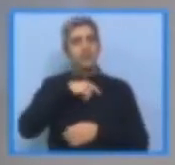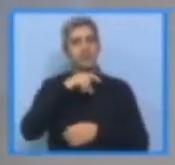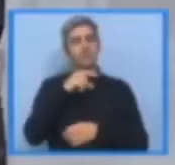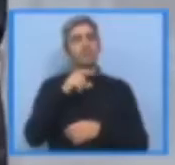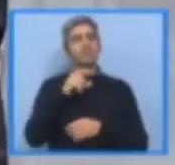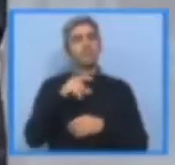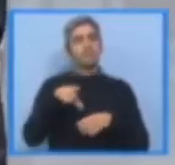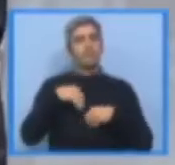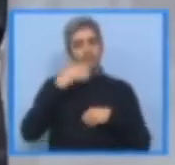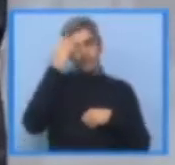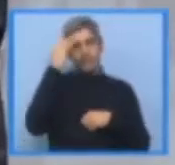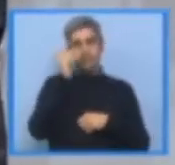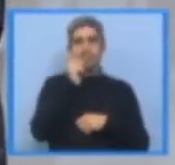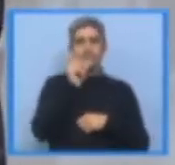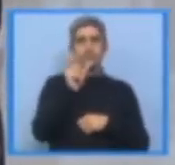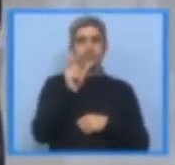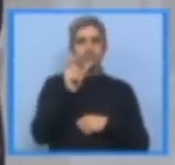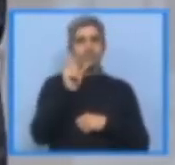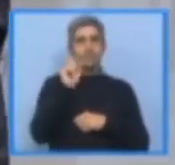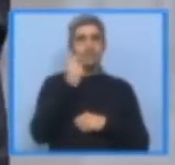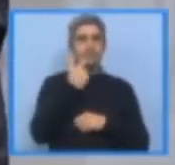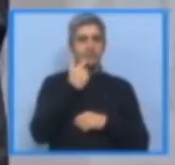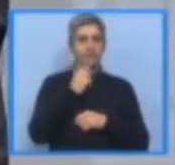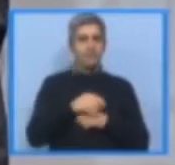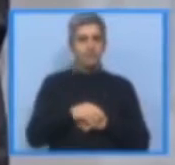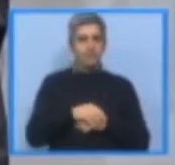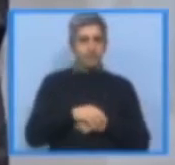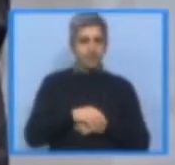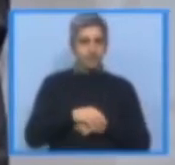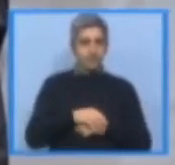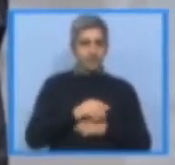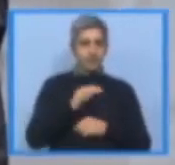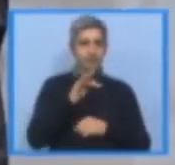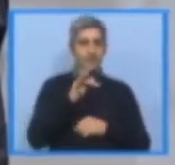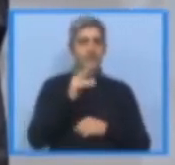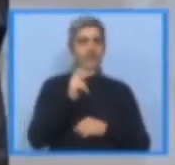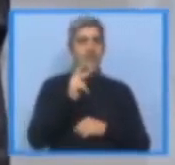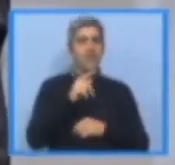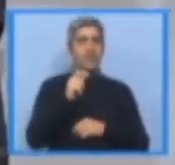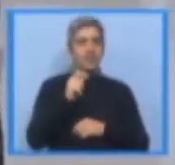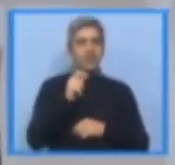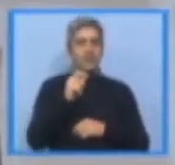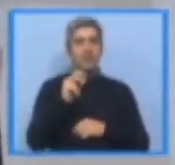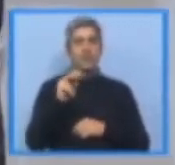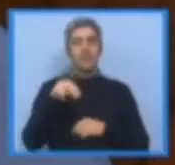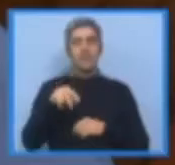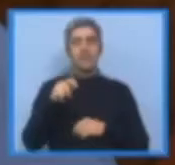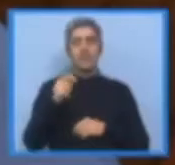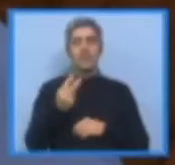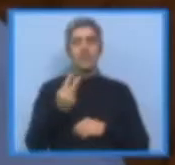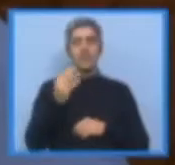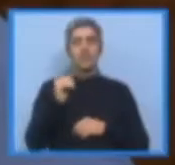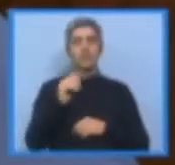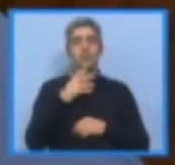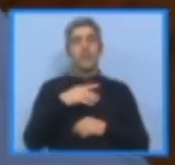adotámos muito facilmente os tais galicismos, né? E este fake news que nos quer dizer notícias falsas.